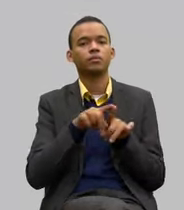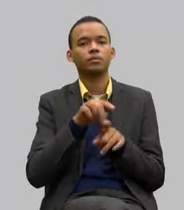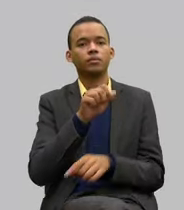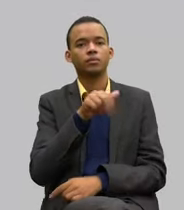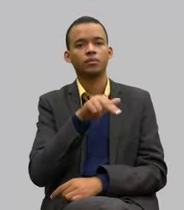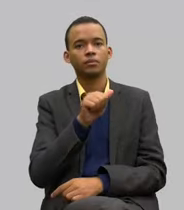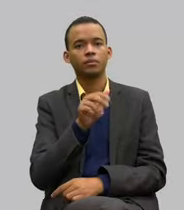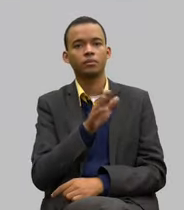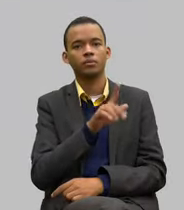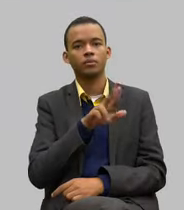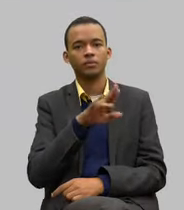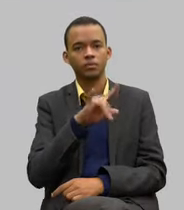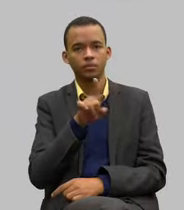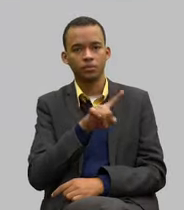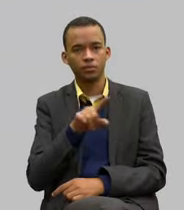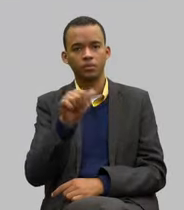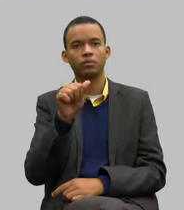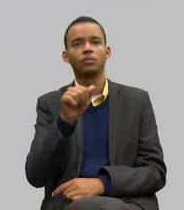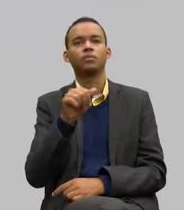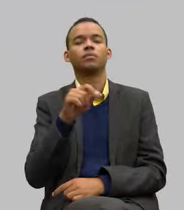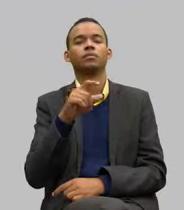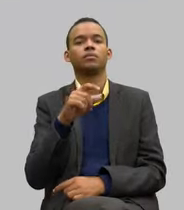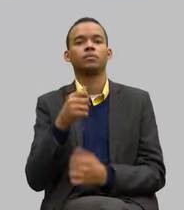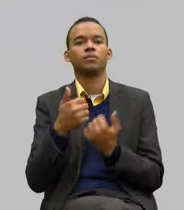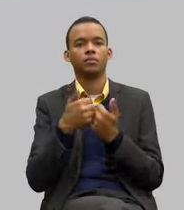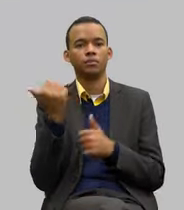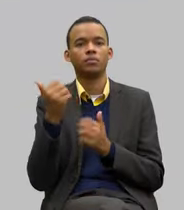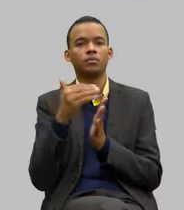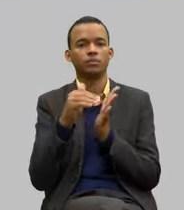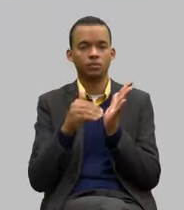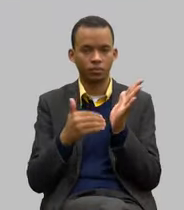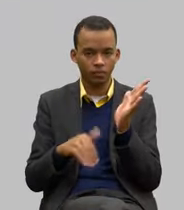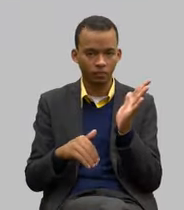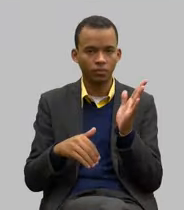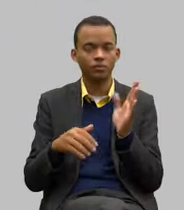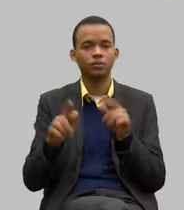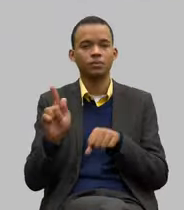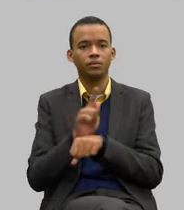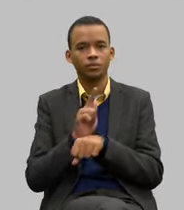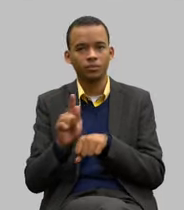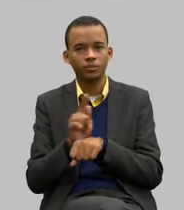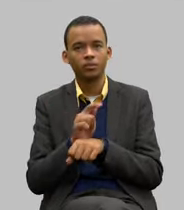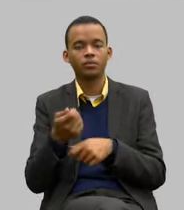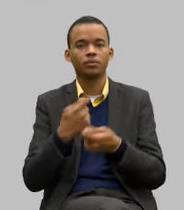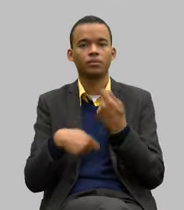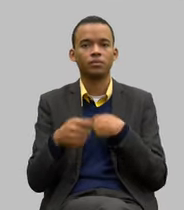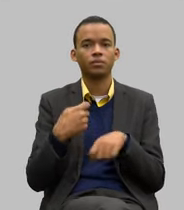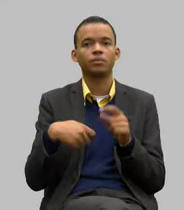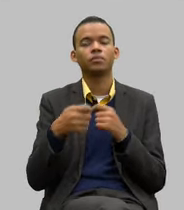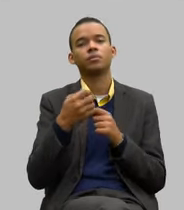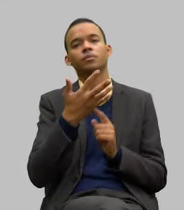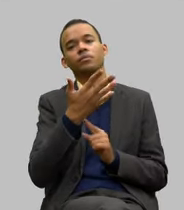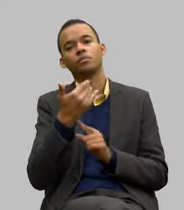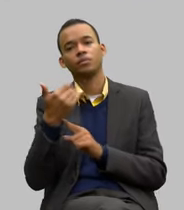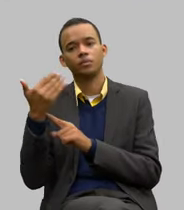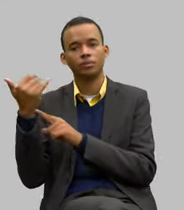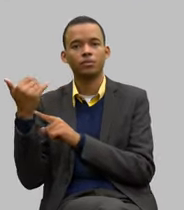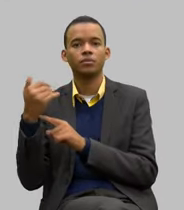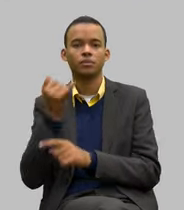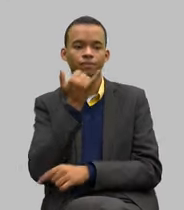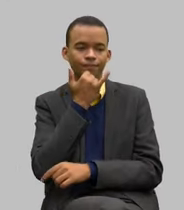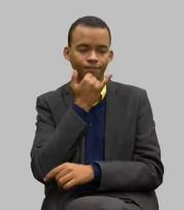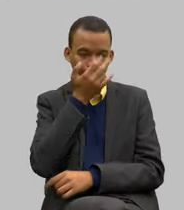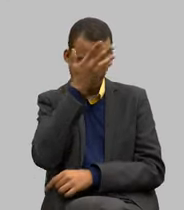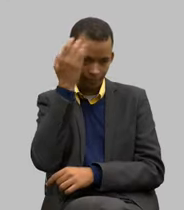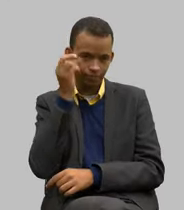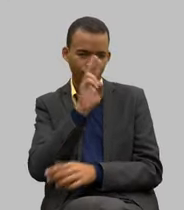acompanha aqui há mais tempo Néa Lu subsecretária de gestão administrativa logística e tecnologia peço desculpa aí pelo não registro mas se faz